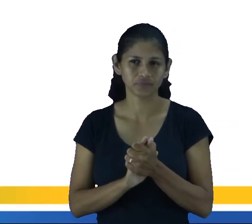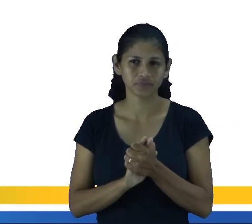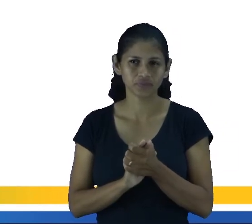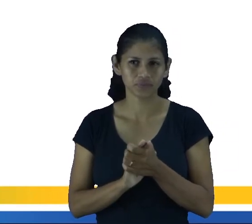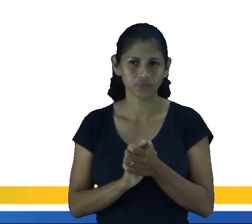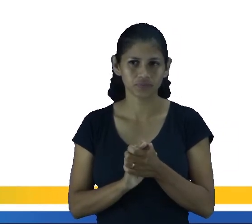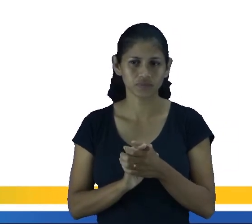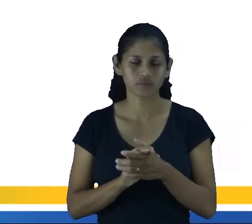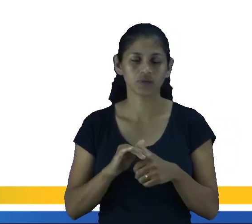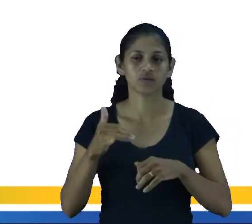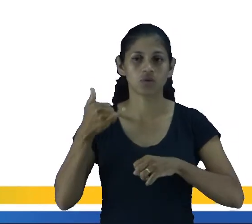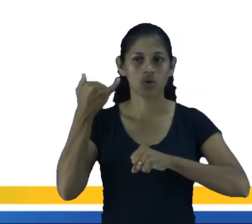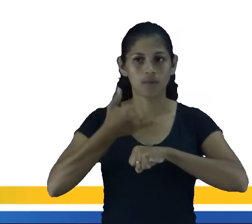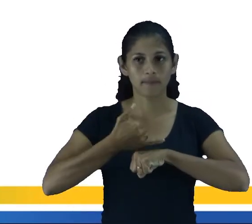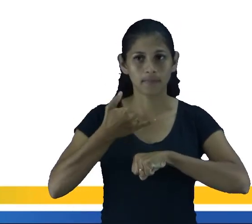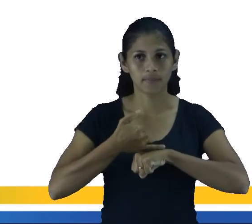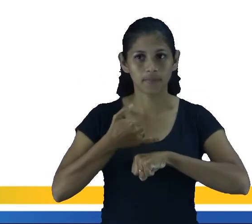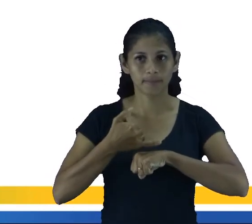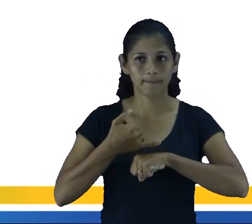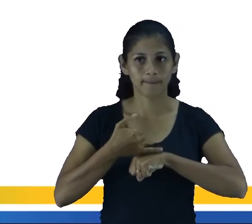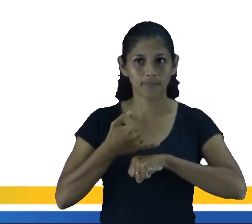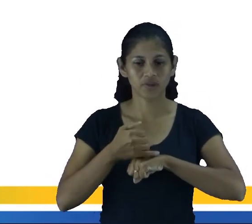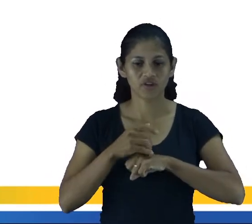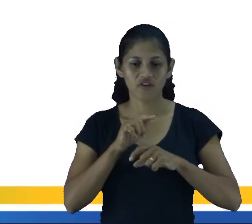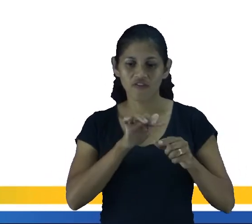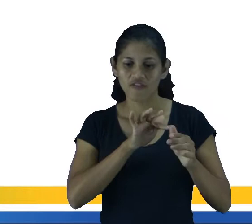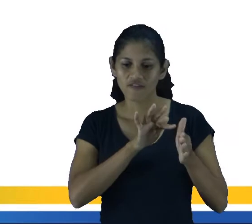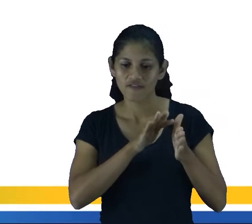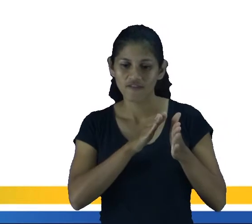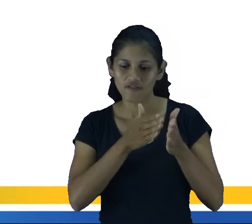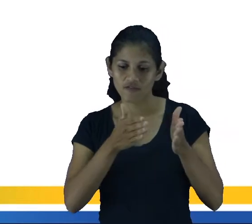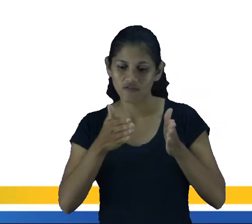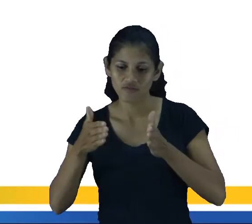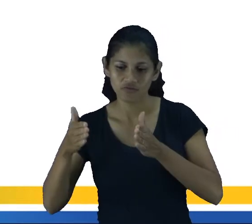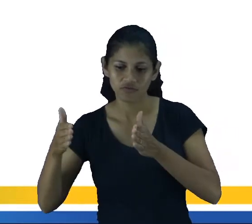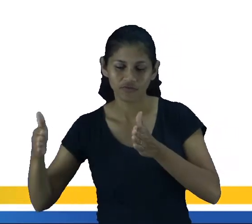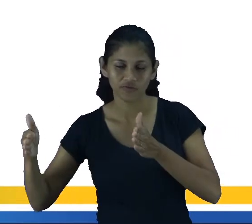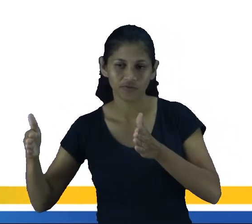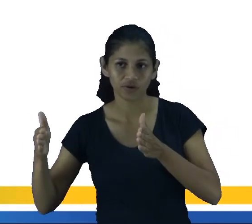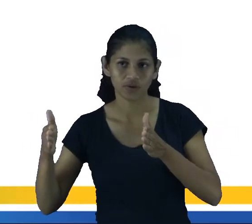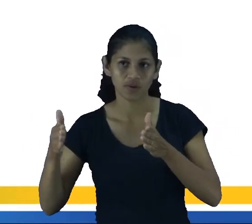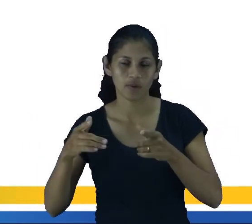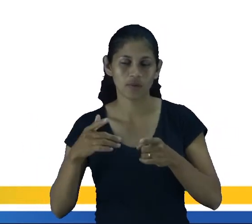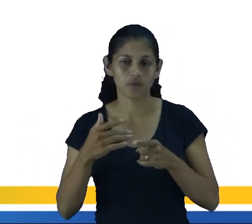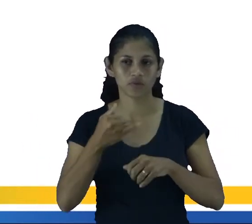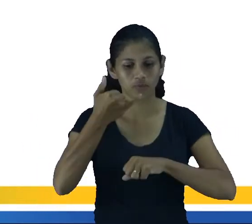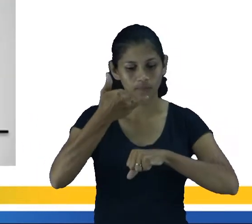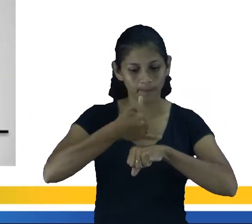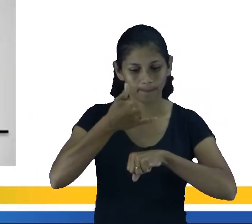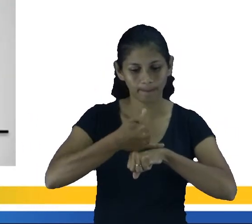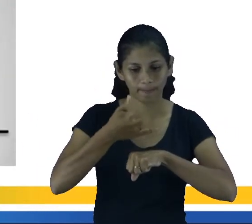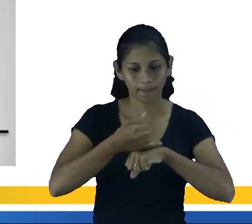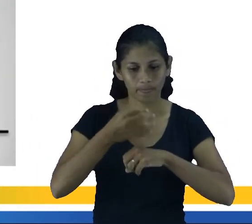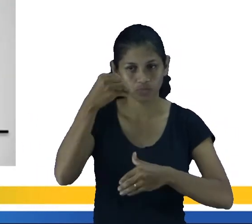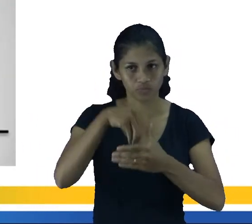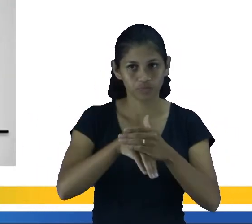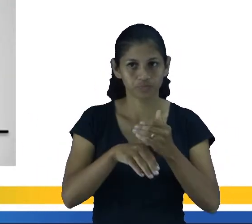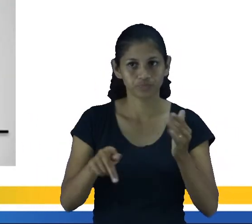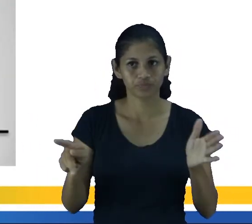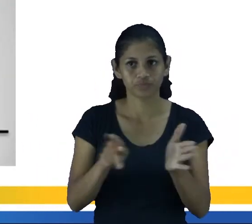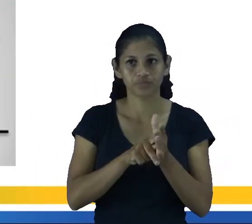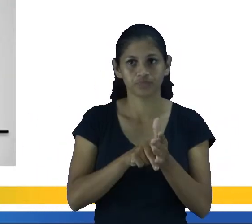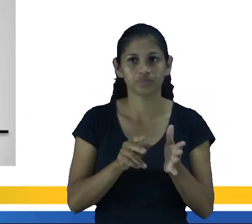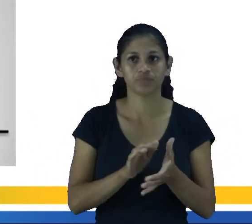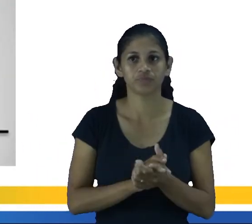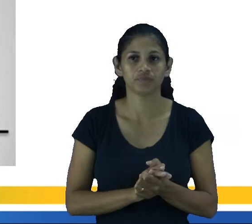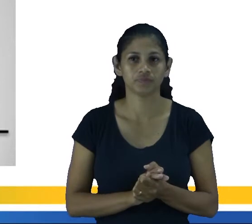para os elementos metálicos. Daqui essa fila de reatividade são para os metais. Vamos ver como isso